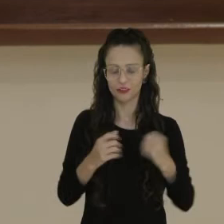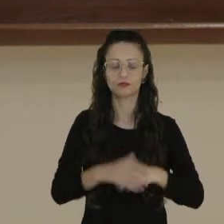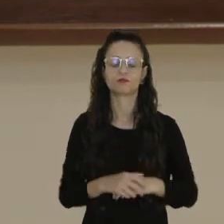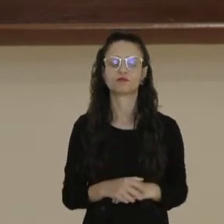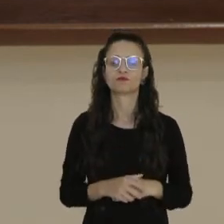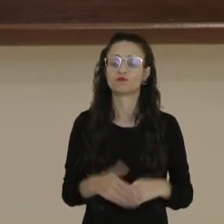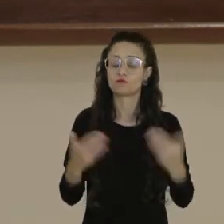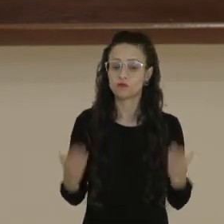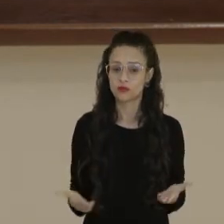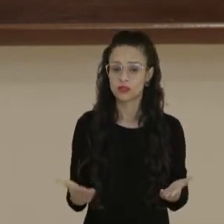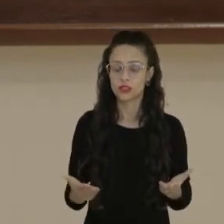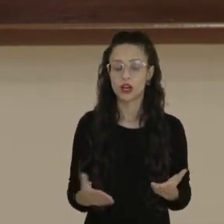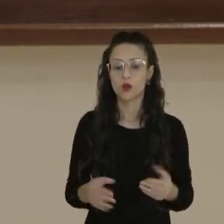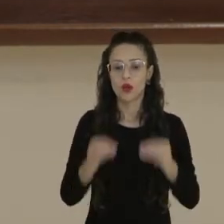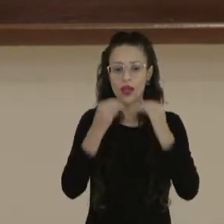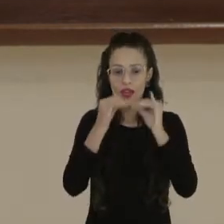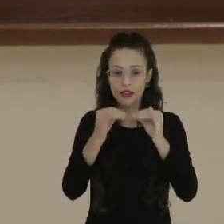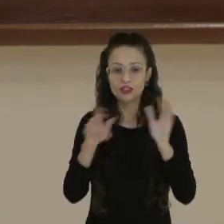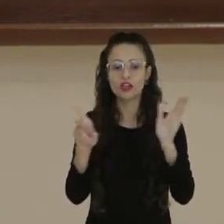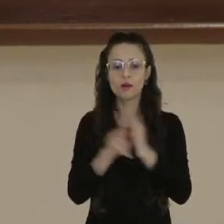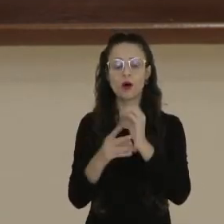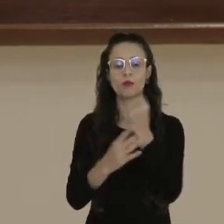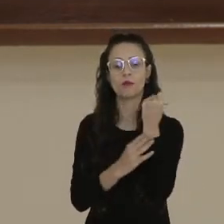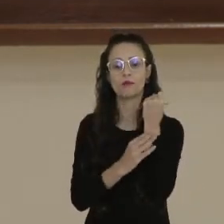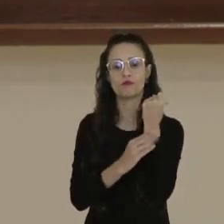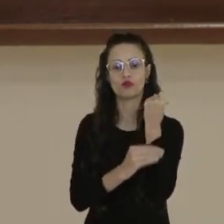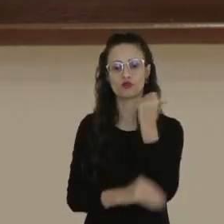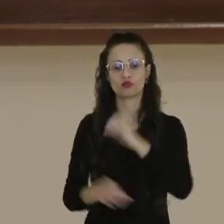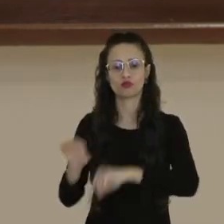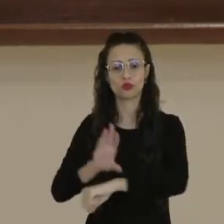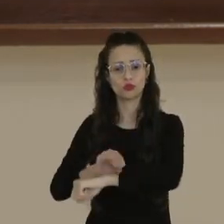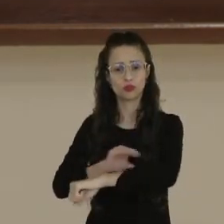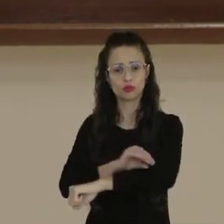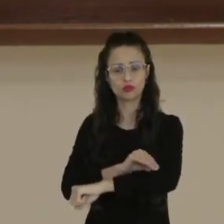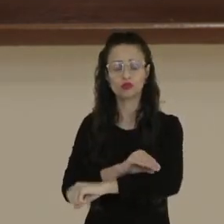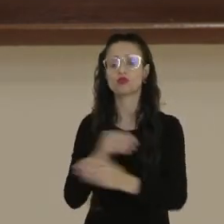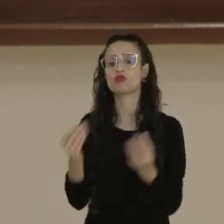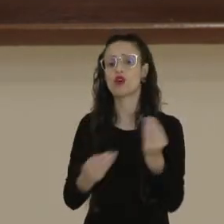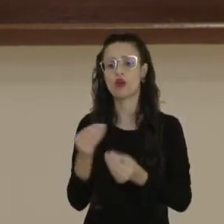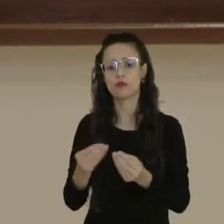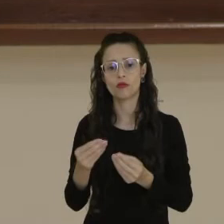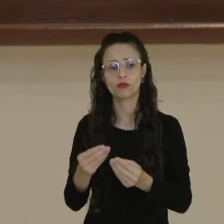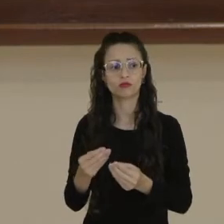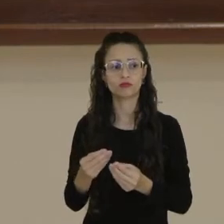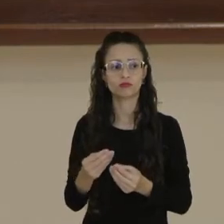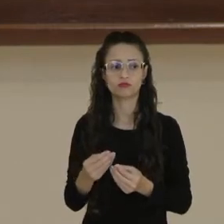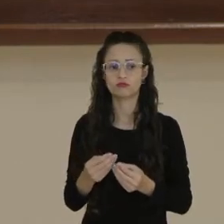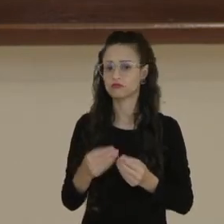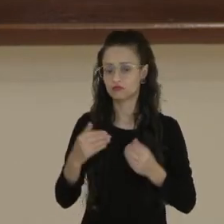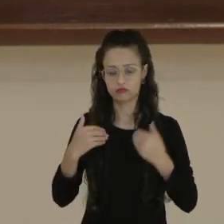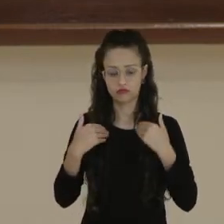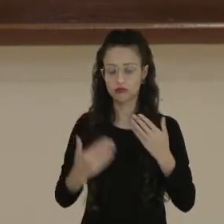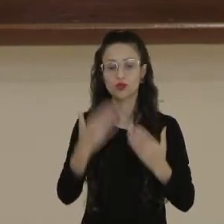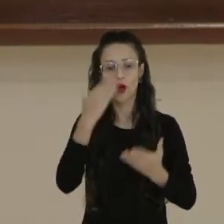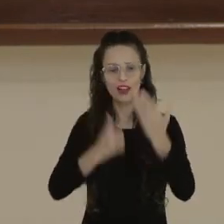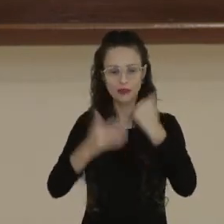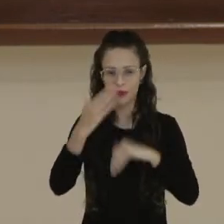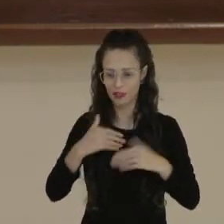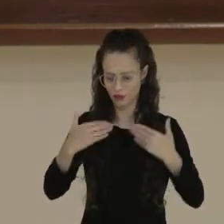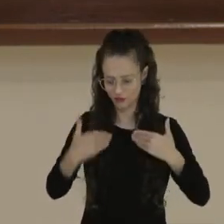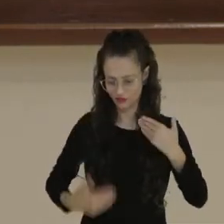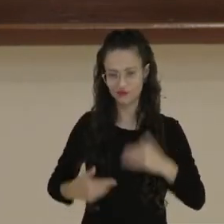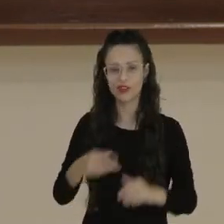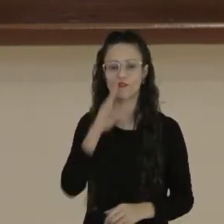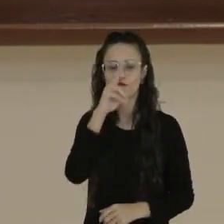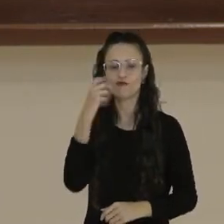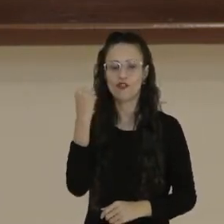tem uma energia muscular, certo? Proveniente aqui, de onde vem essa energia muscular, pessoal? Ah, vem da energia química, dos alimentos que a gente consome e